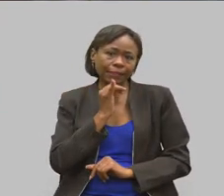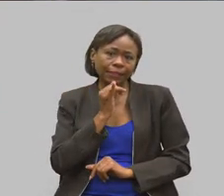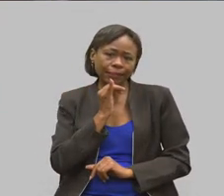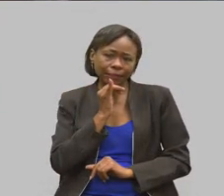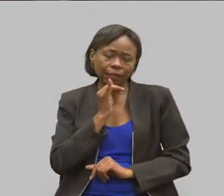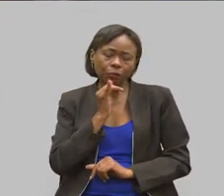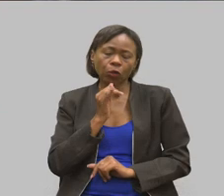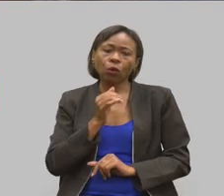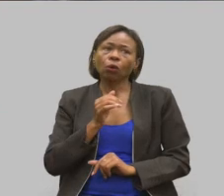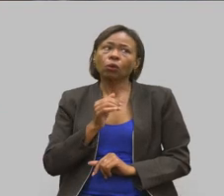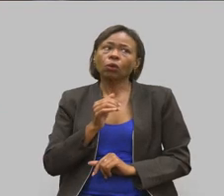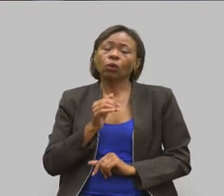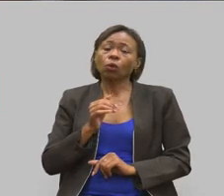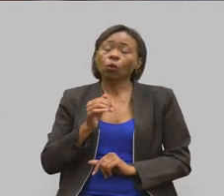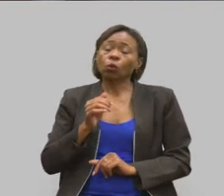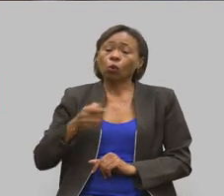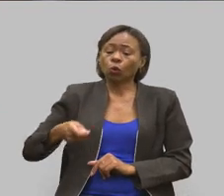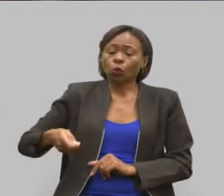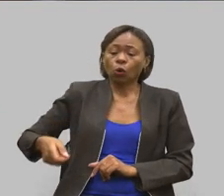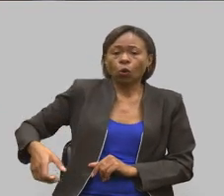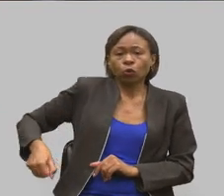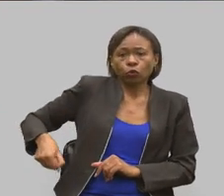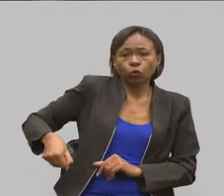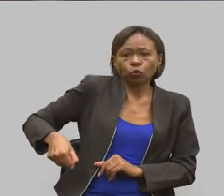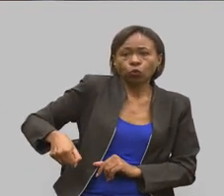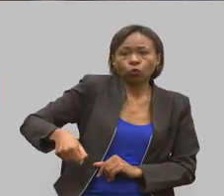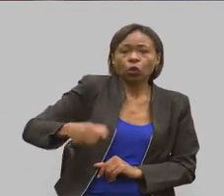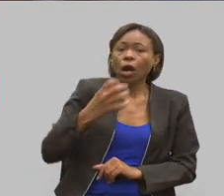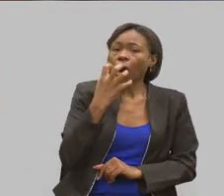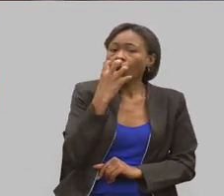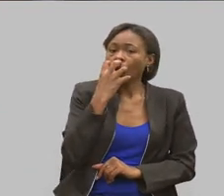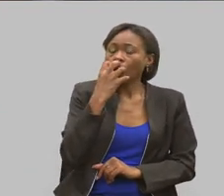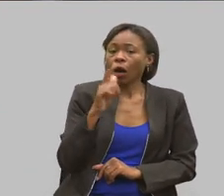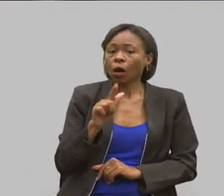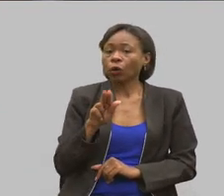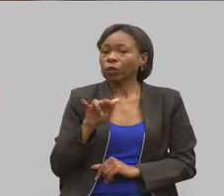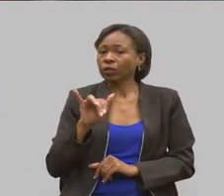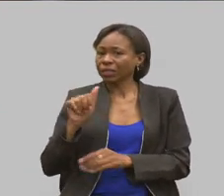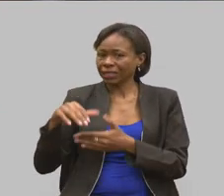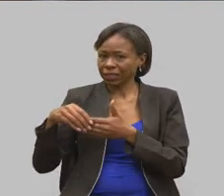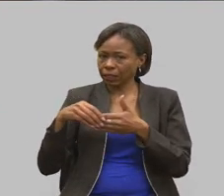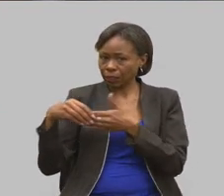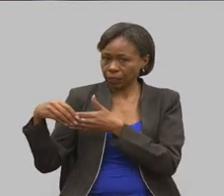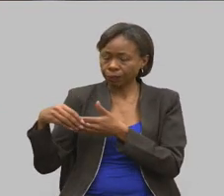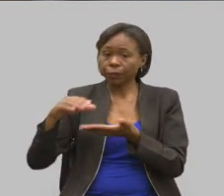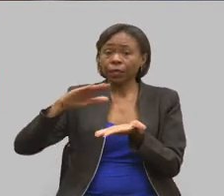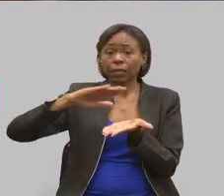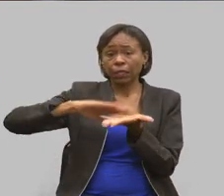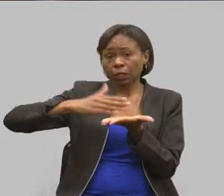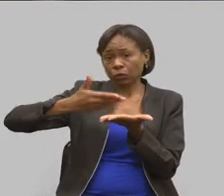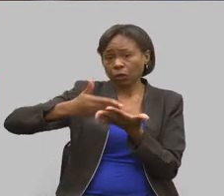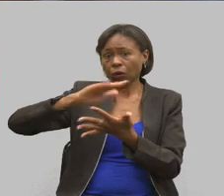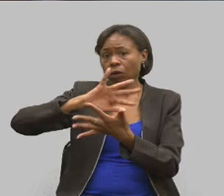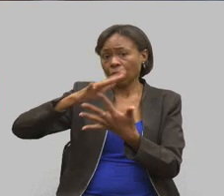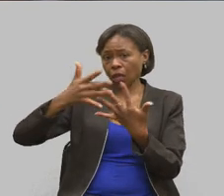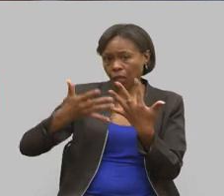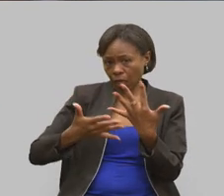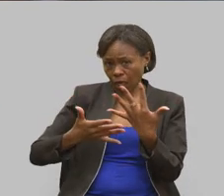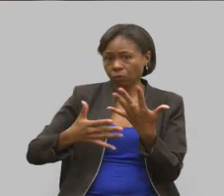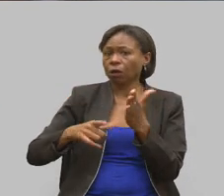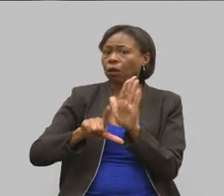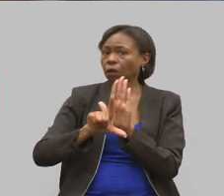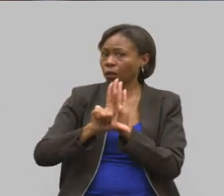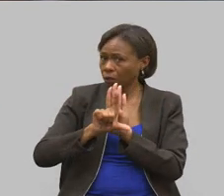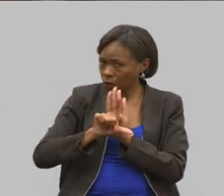permanecer com cão gu locais diversos aqui explica como é a lei ter tradução em Libras é lei não